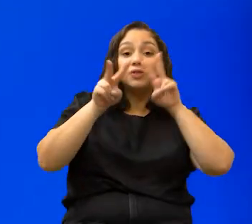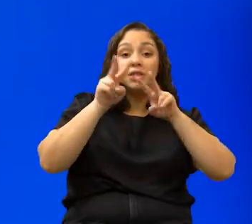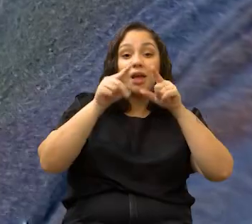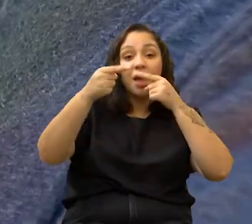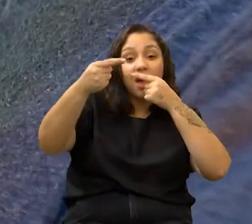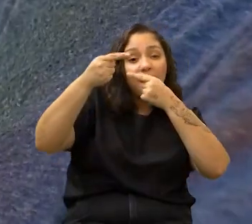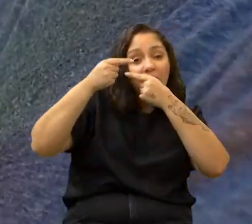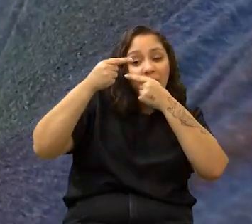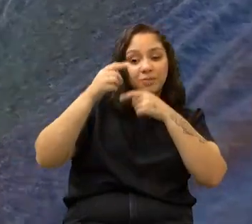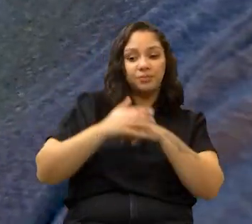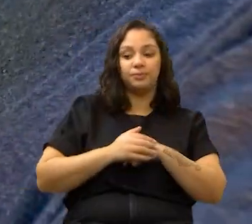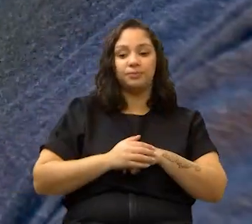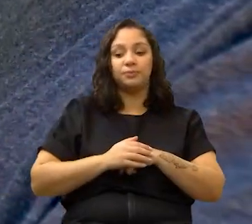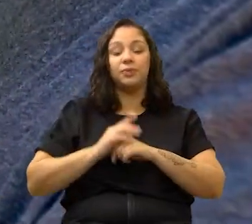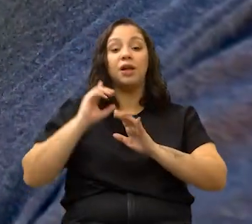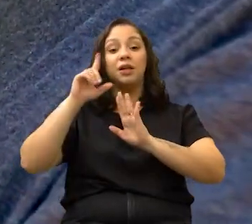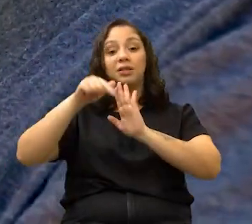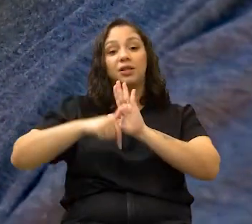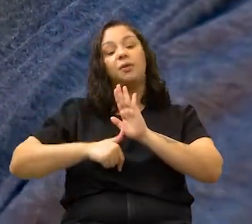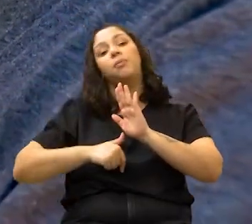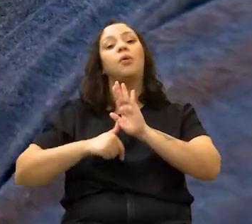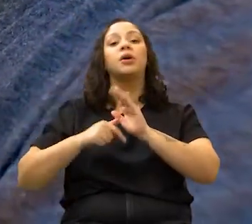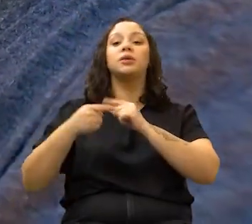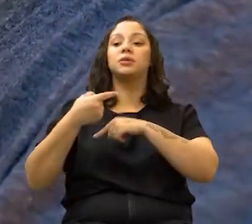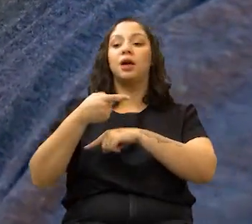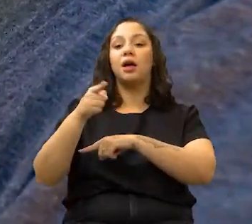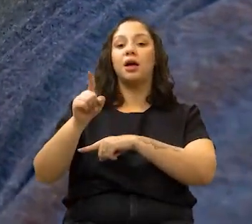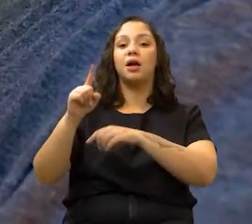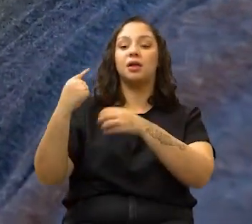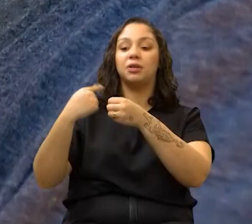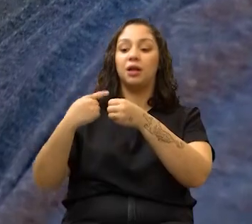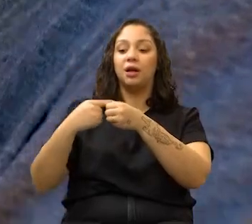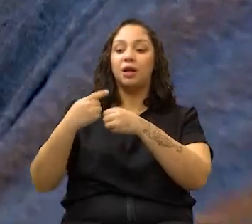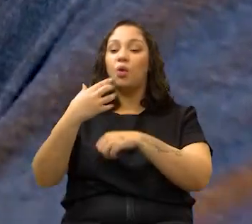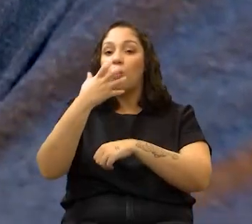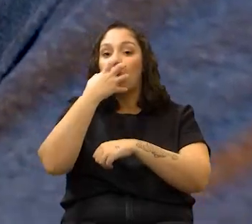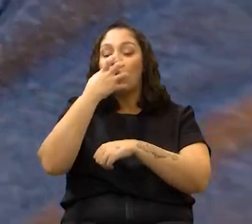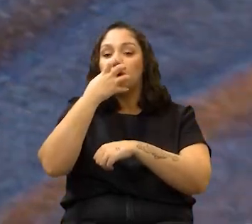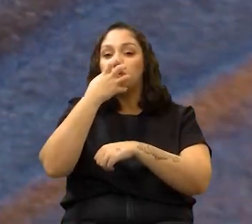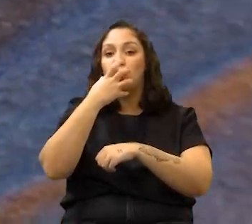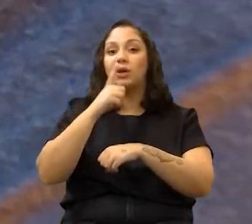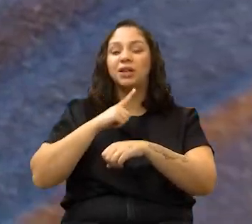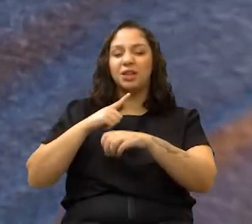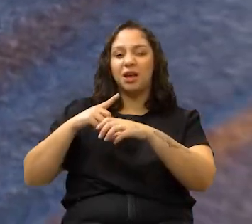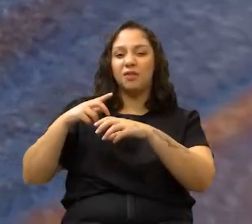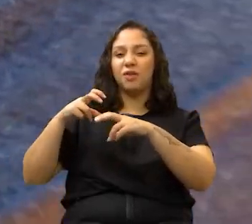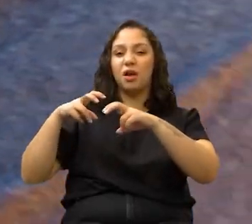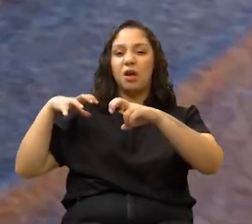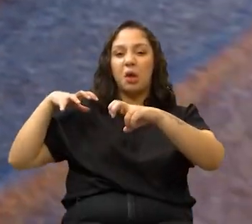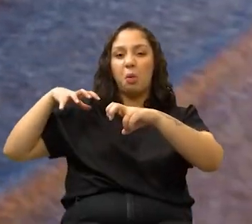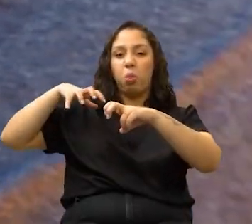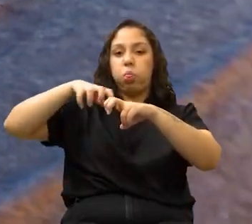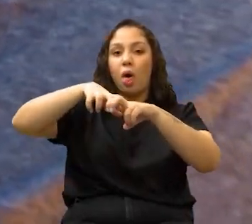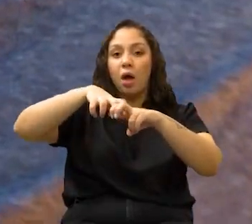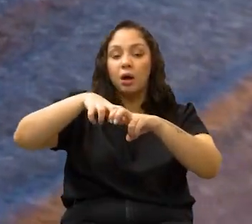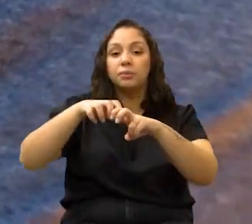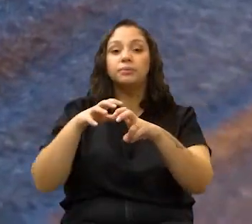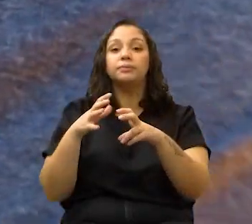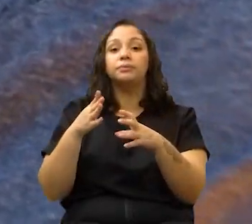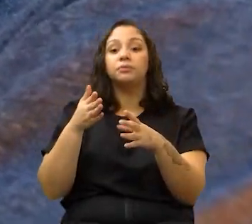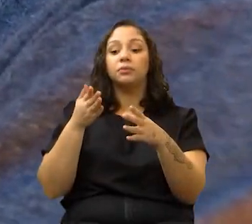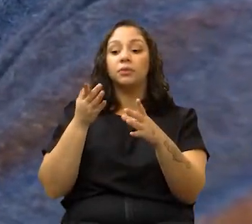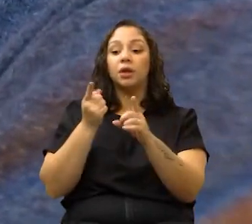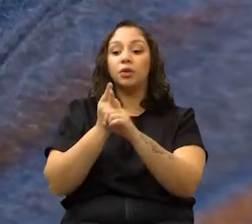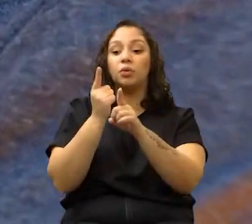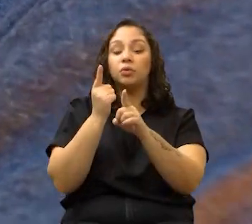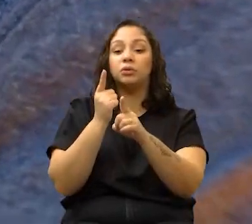limitada. No segundo caso, logo na saída para Indaiatuba, um cachorro que havia sido atropelado foi